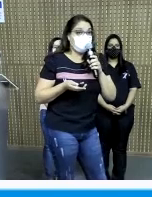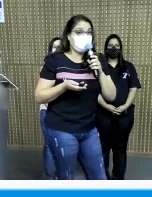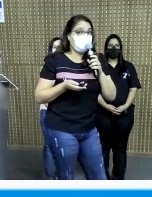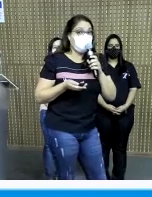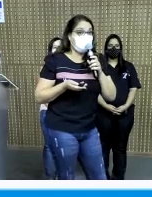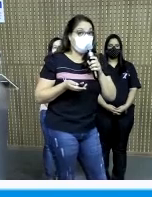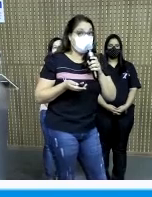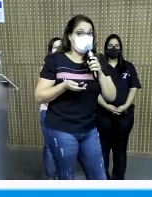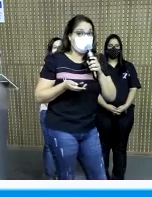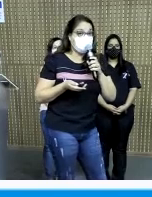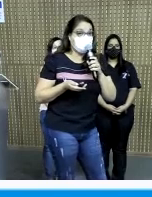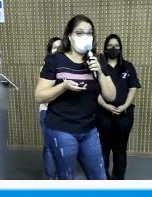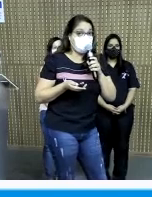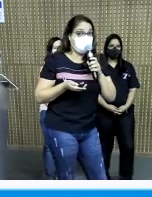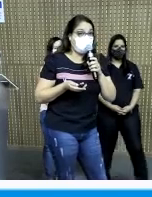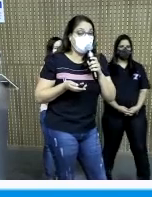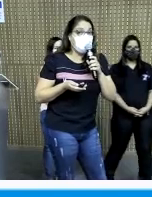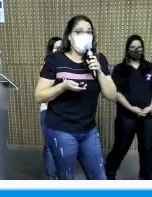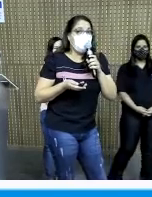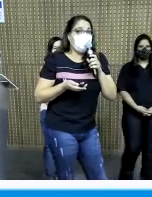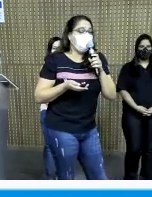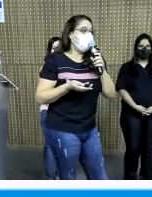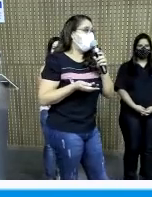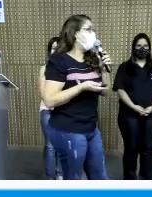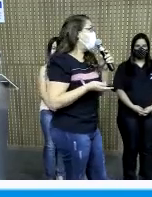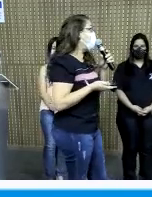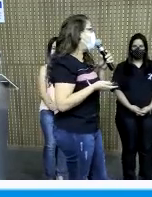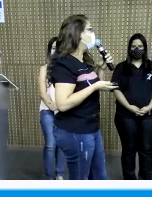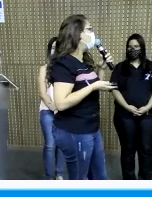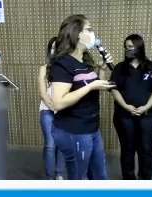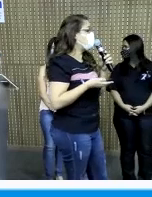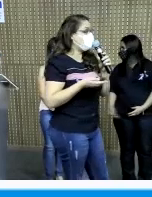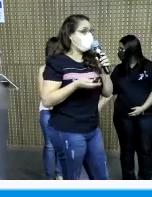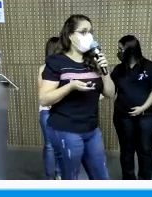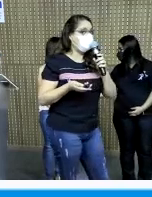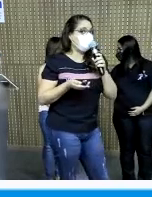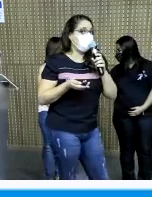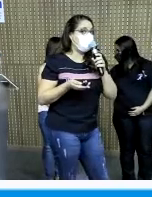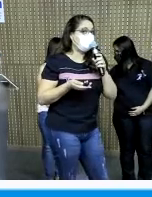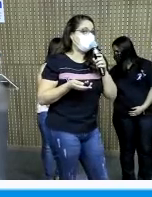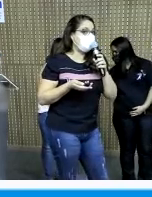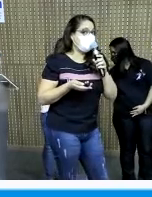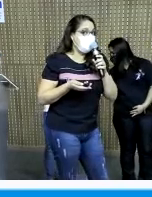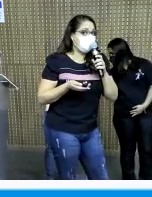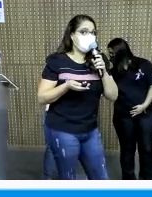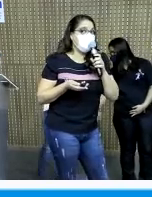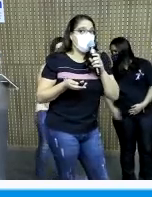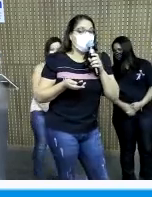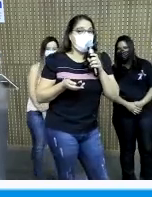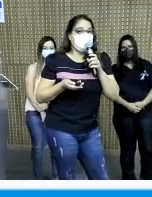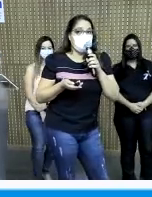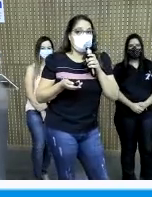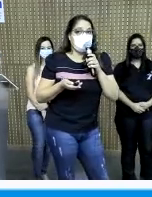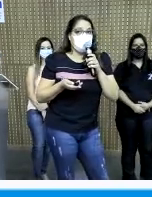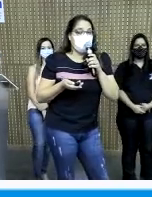nós tivemos uma reformulação do nosso território, em que aquela área, uma área bastante carente, né, do Parque dos Laranjais,